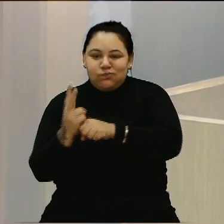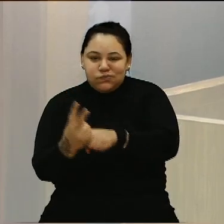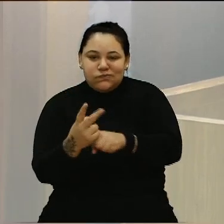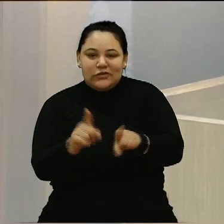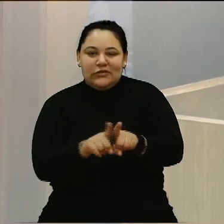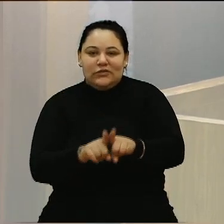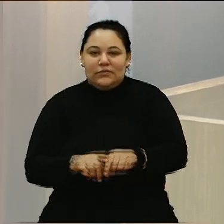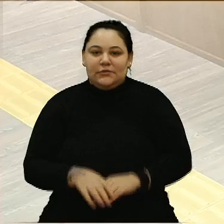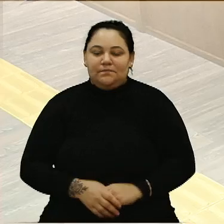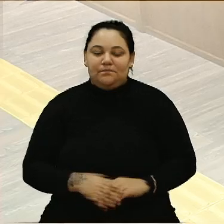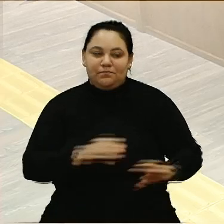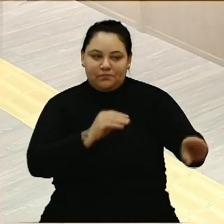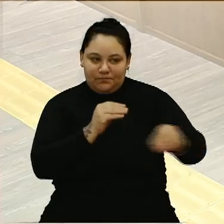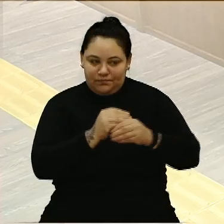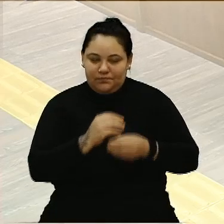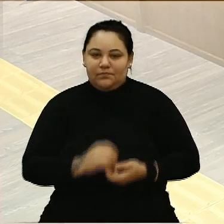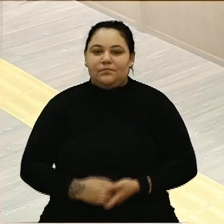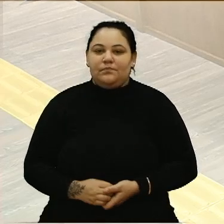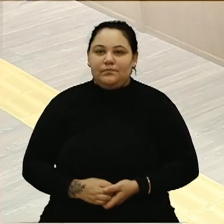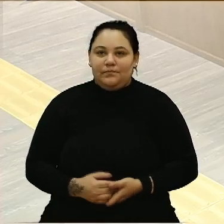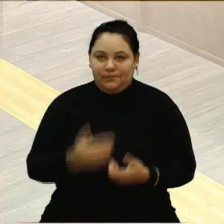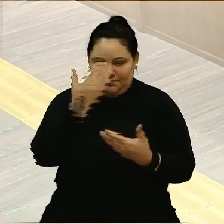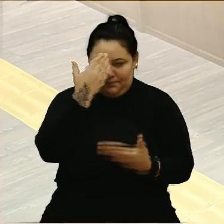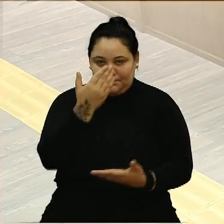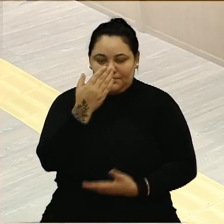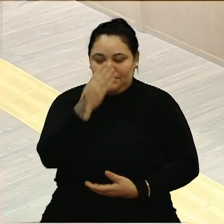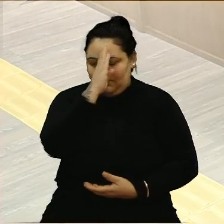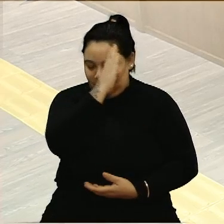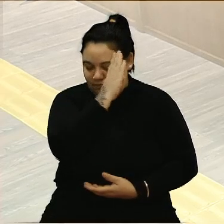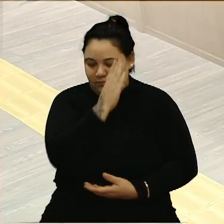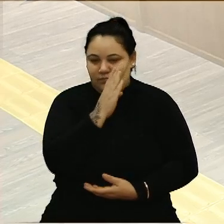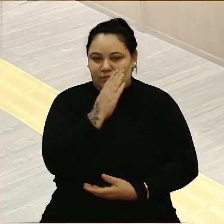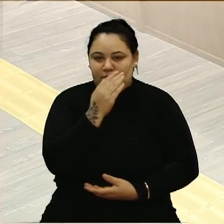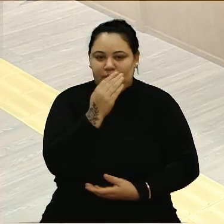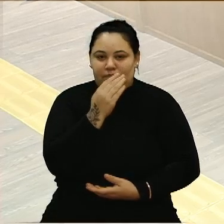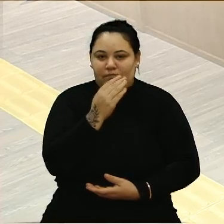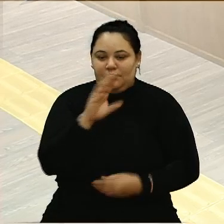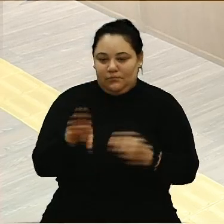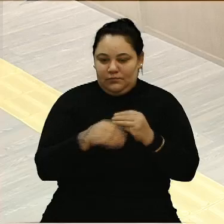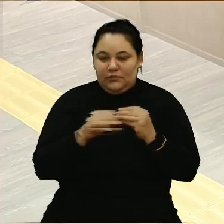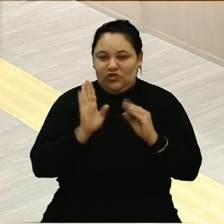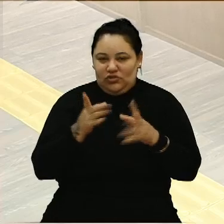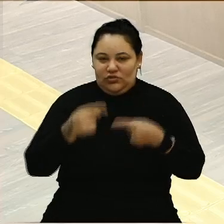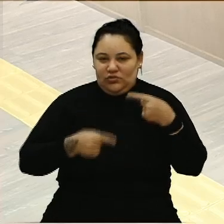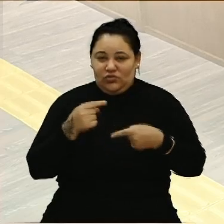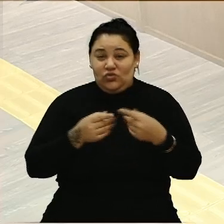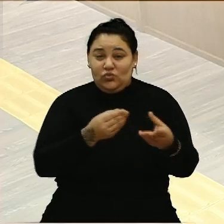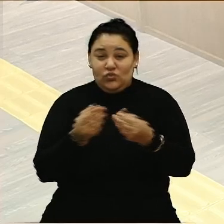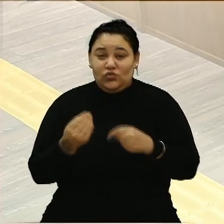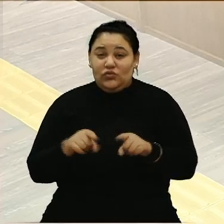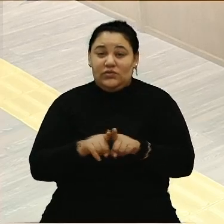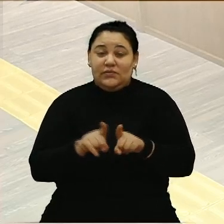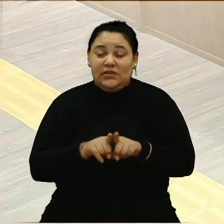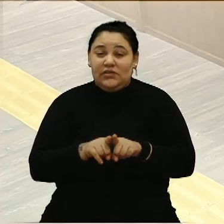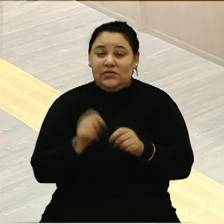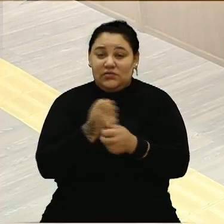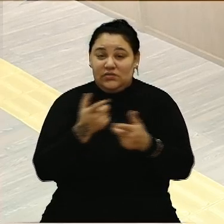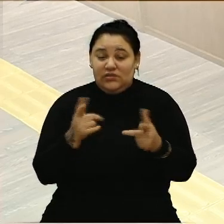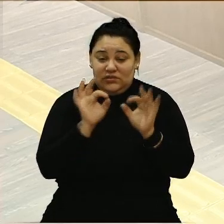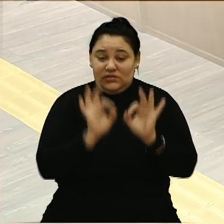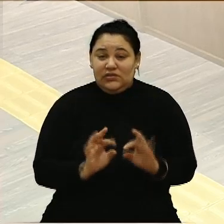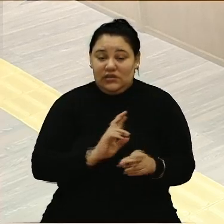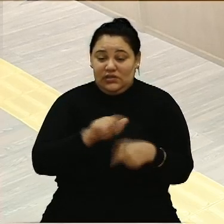Seu parte, vereador. Obrigado, vereador Lucas. Bom, acho que a gente debateu por diversas vezes aqui a questão justamente